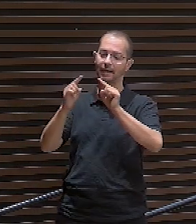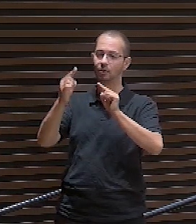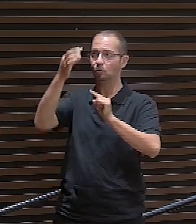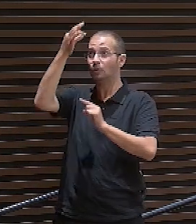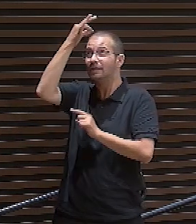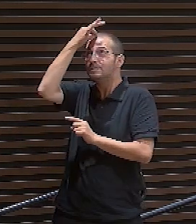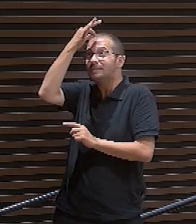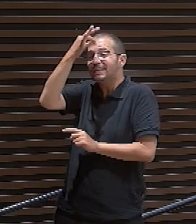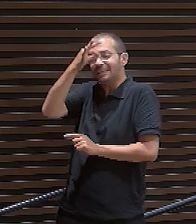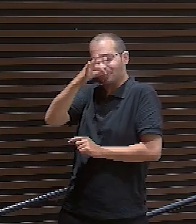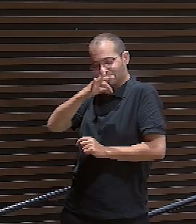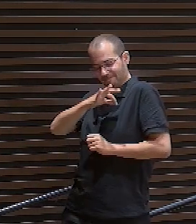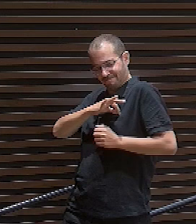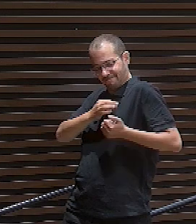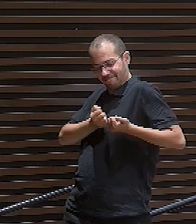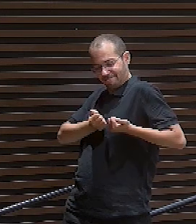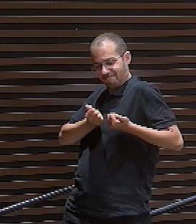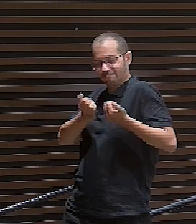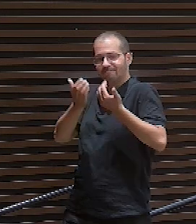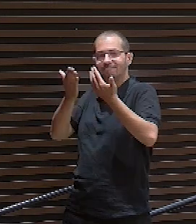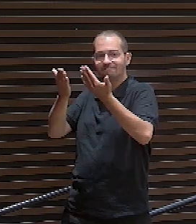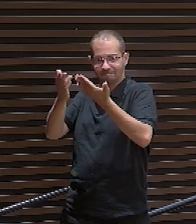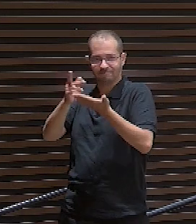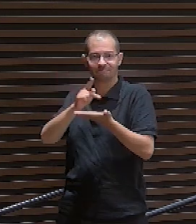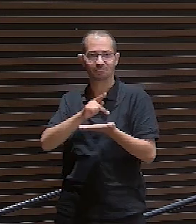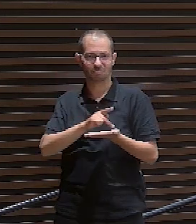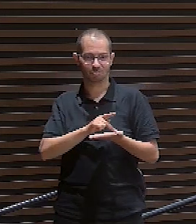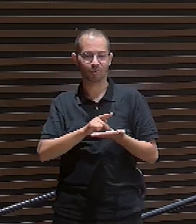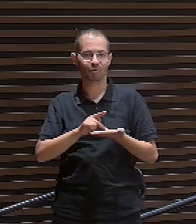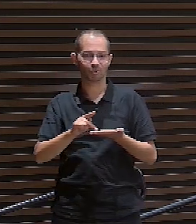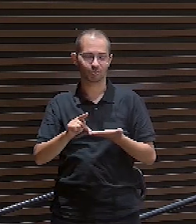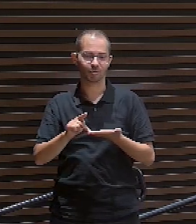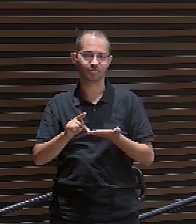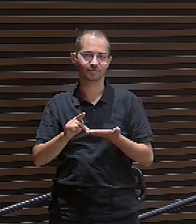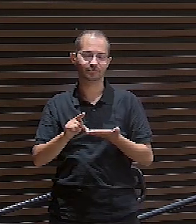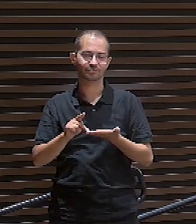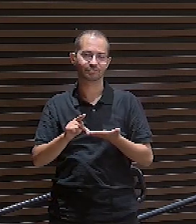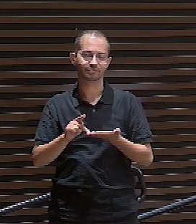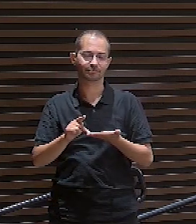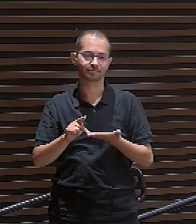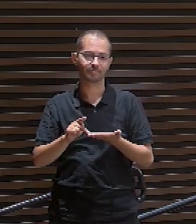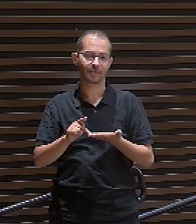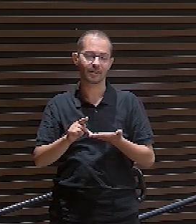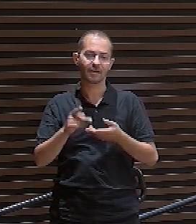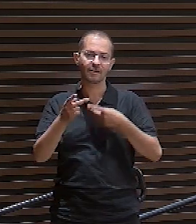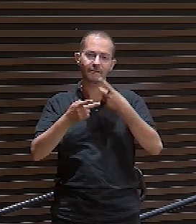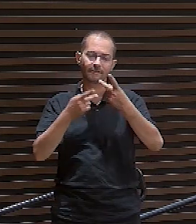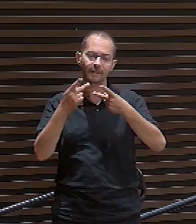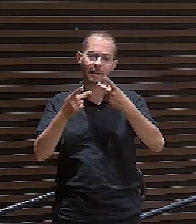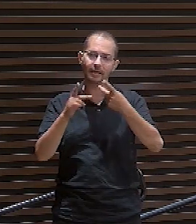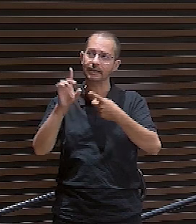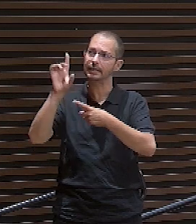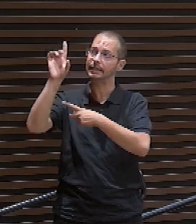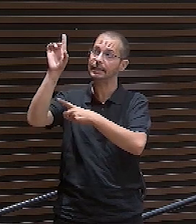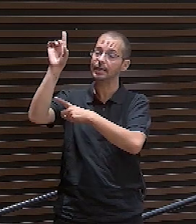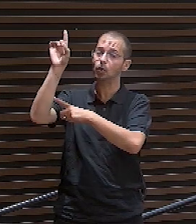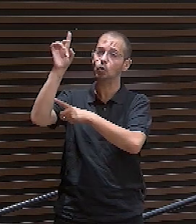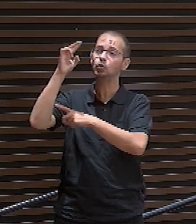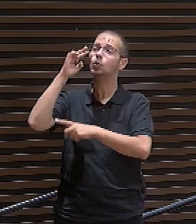do ofertante. Aquilo que ele destaca aqui, Deus olha